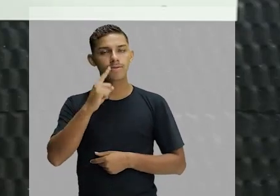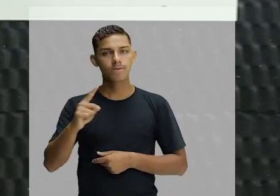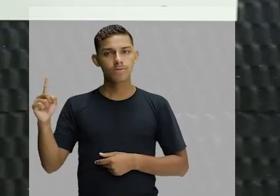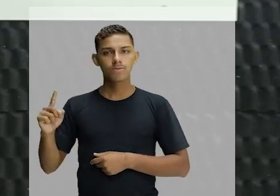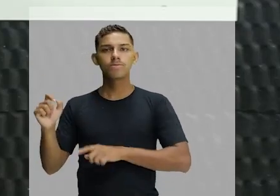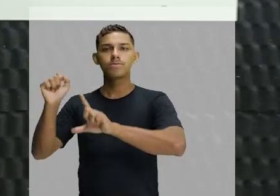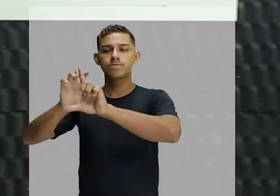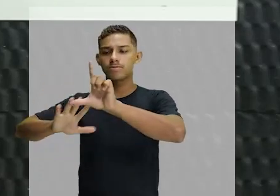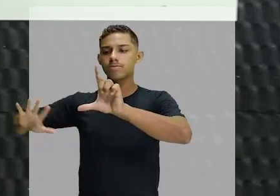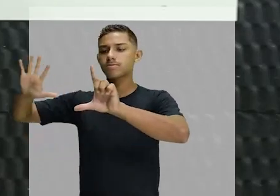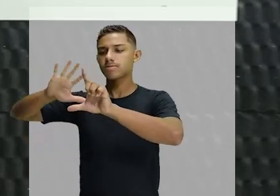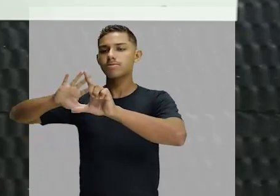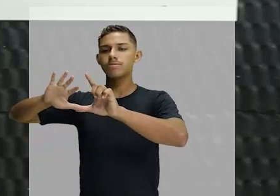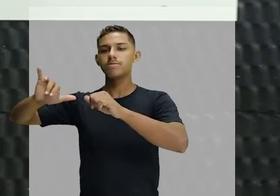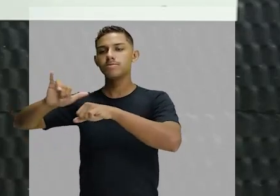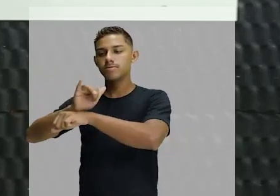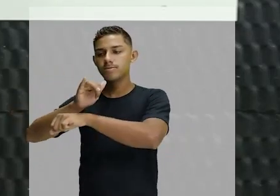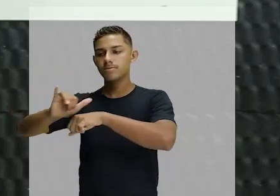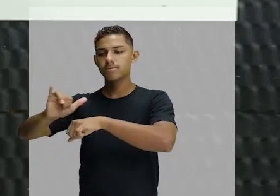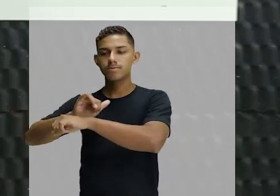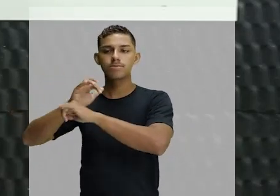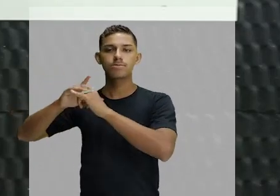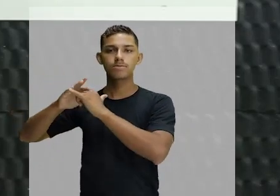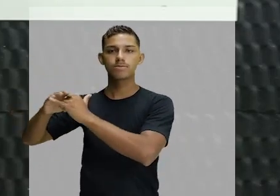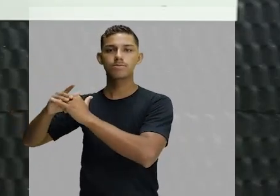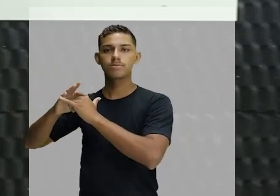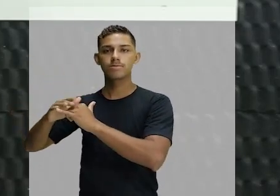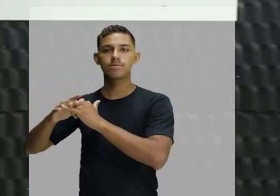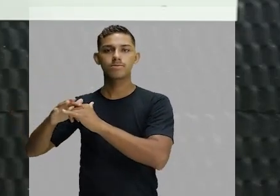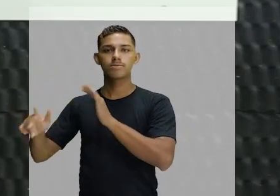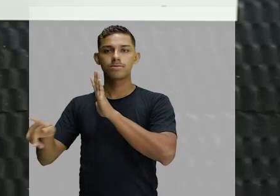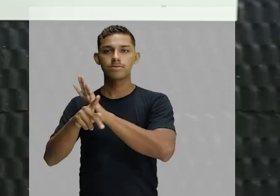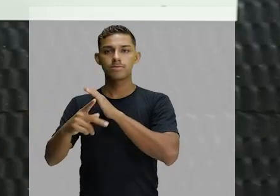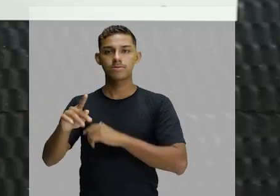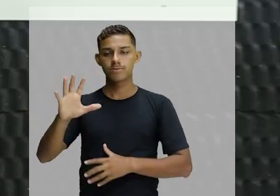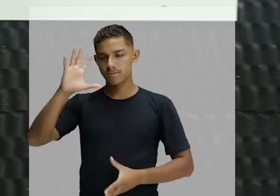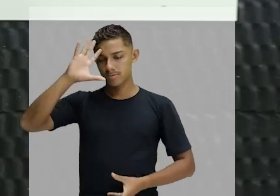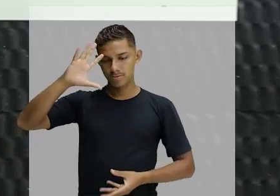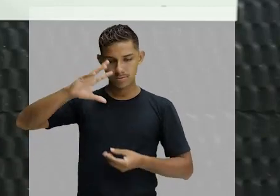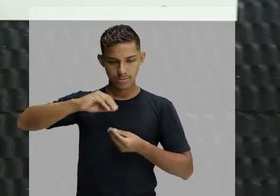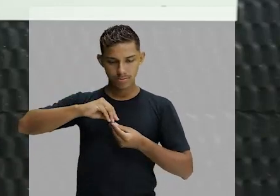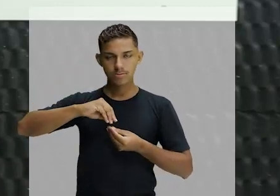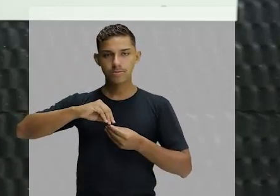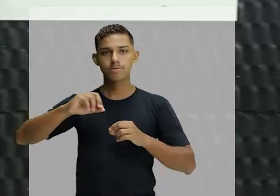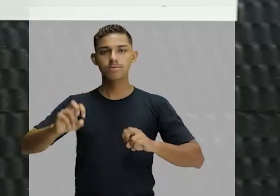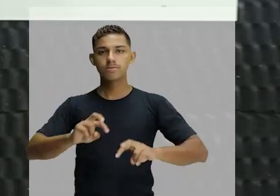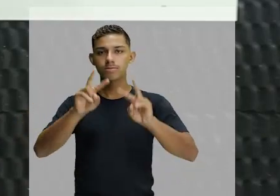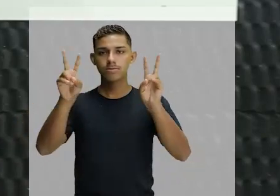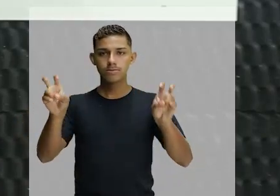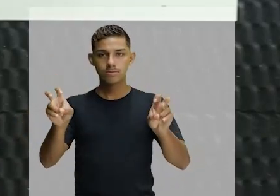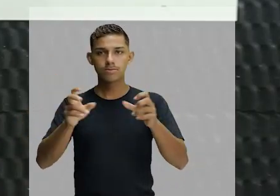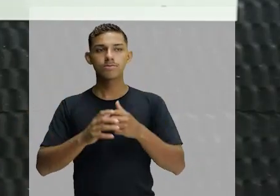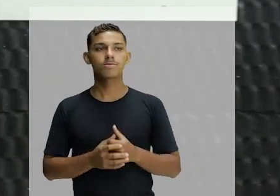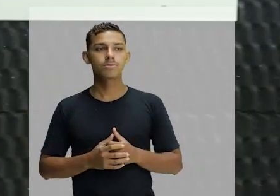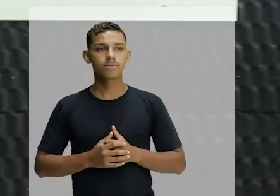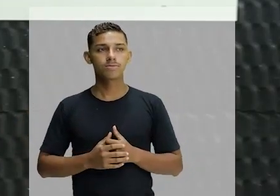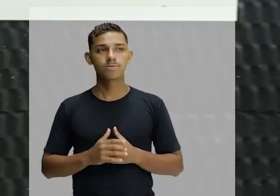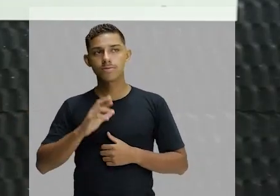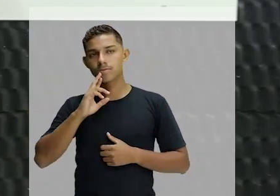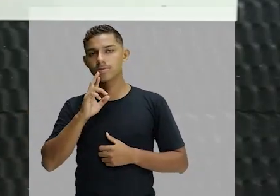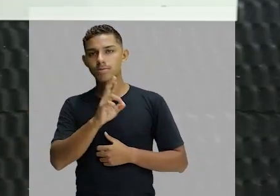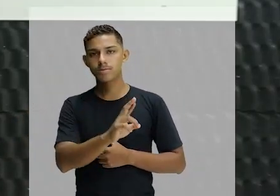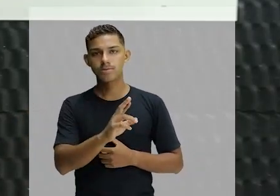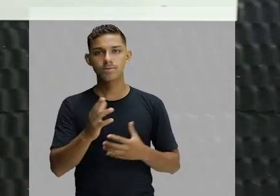na plataforma e assiste esses vídeos. Tá, galera? Para você ficar por dentro do assunto, beleza? Então vamos responder algumas